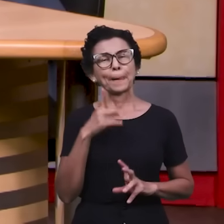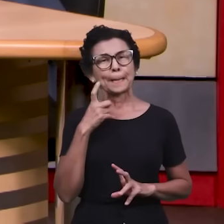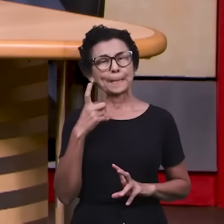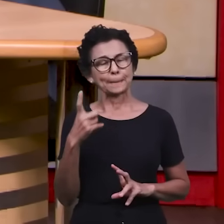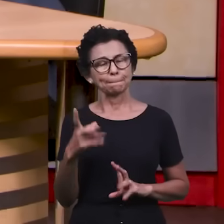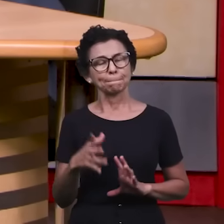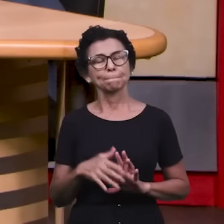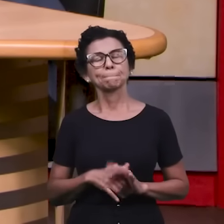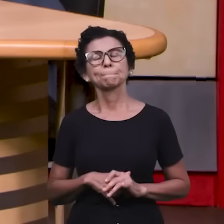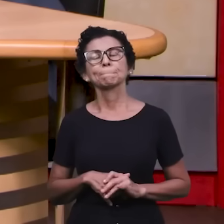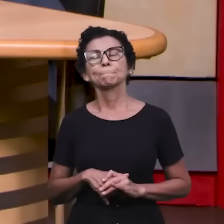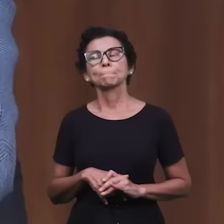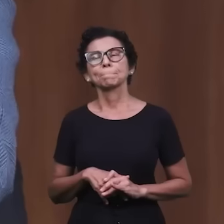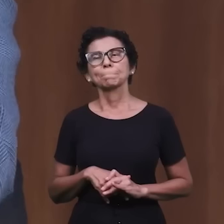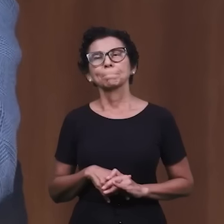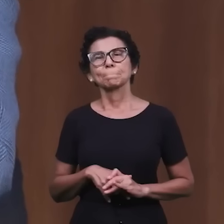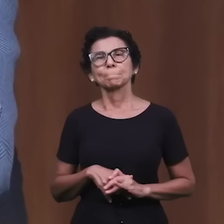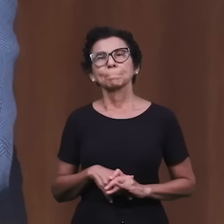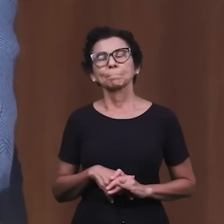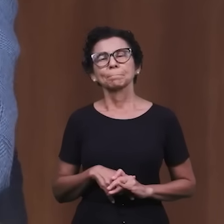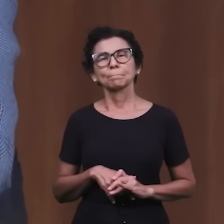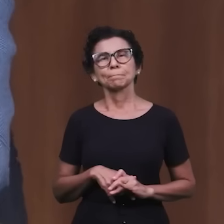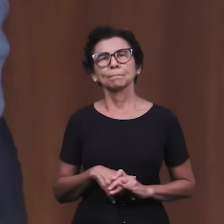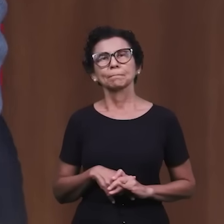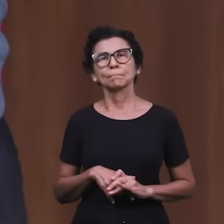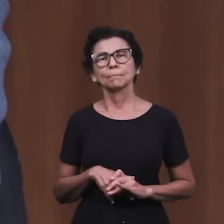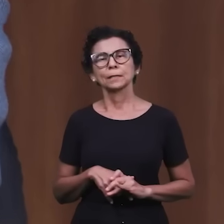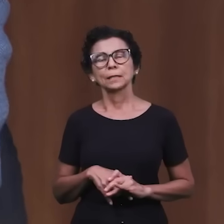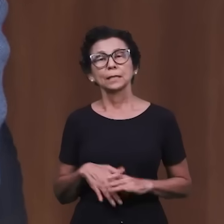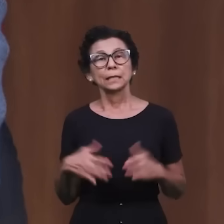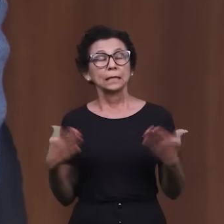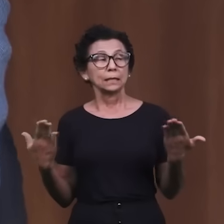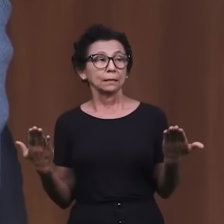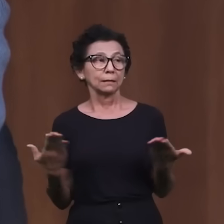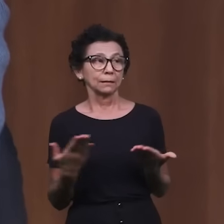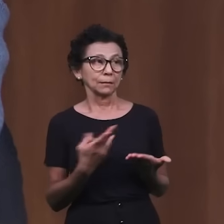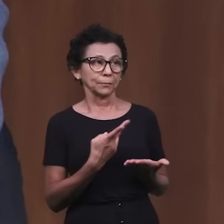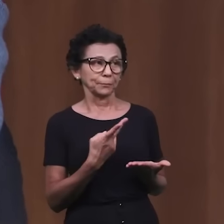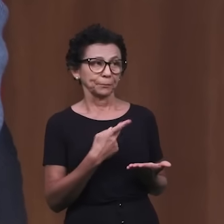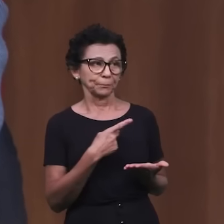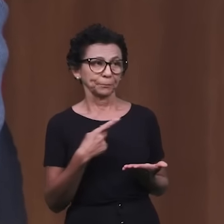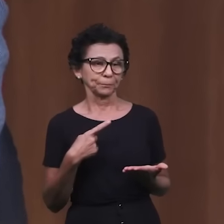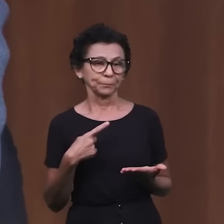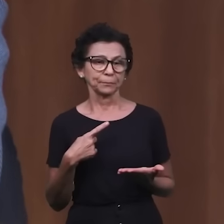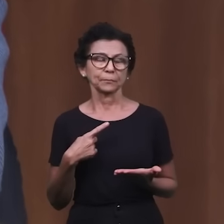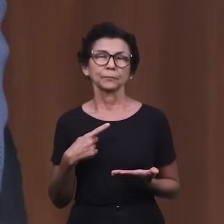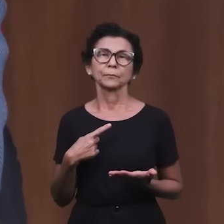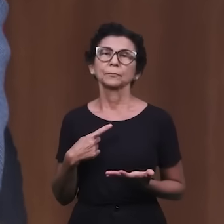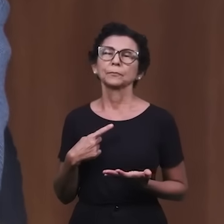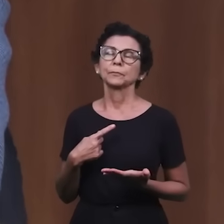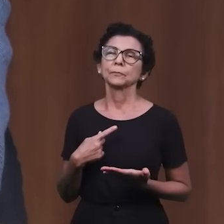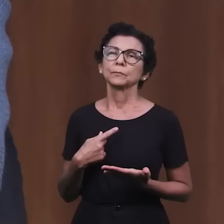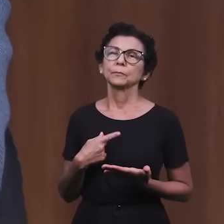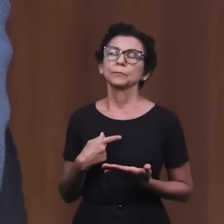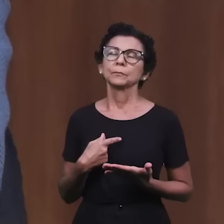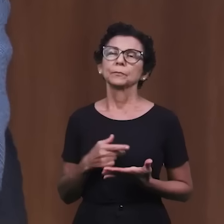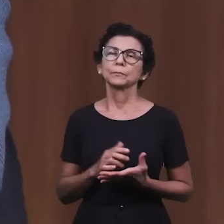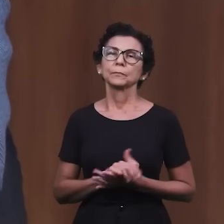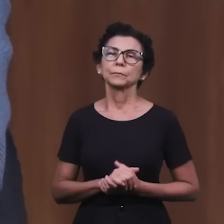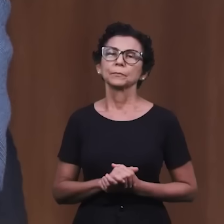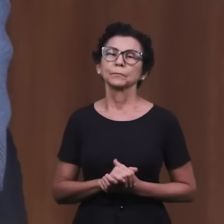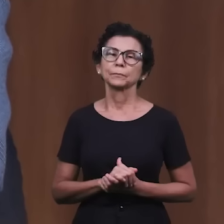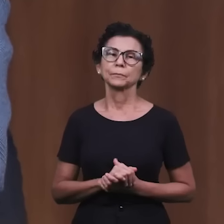assim, extenso, né? E porque nós estamos passando, Sérgio e Marcelo, para as igrejas,